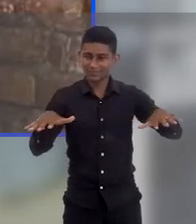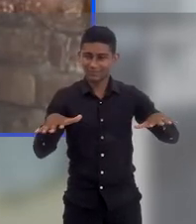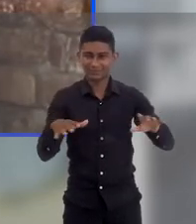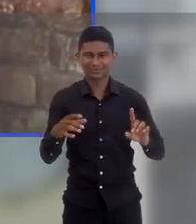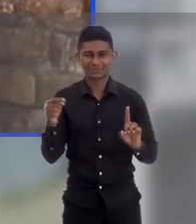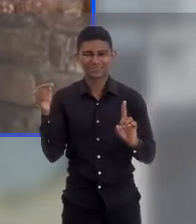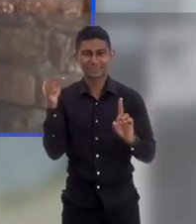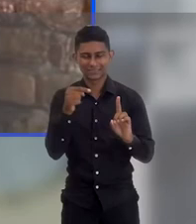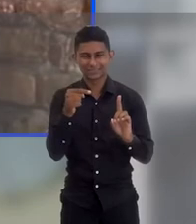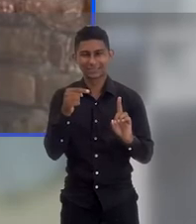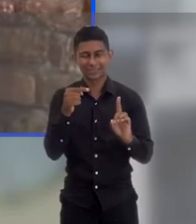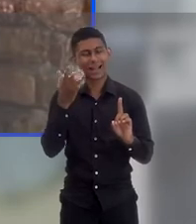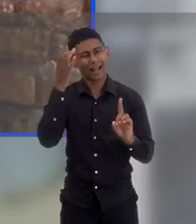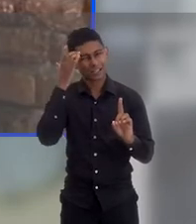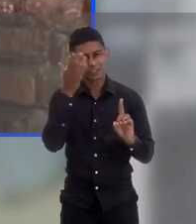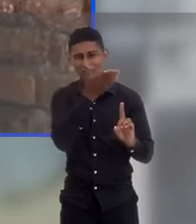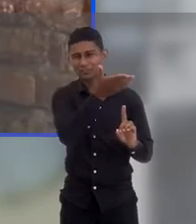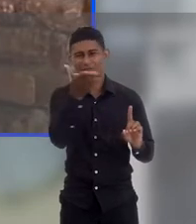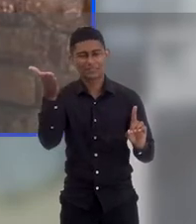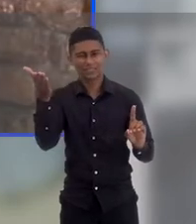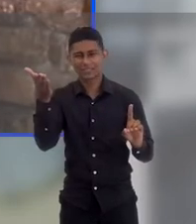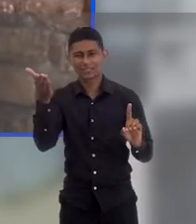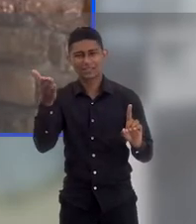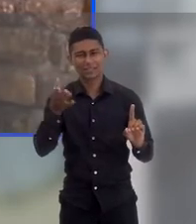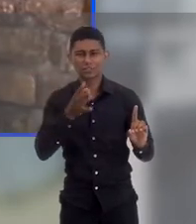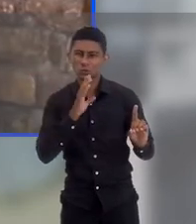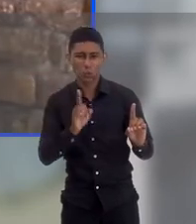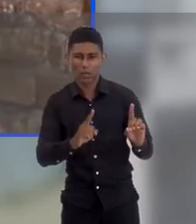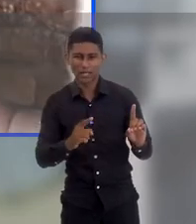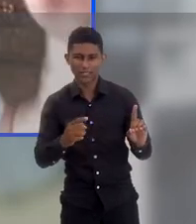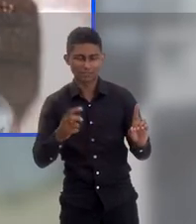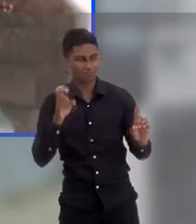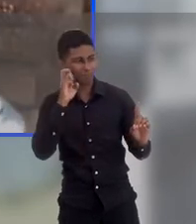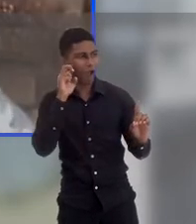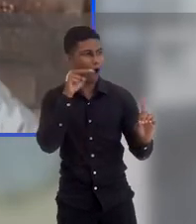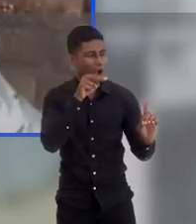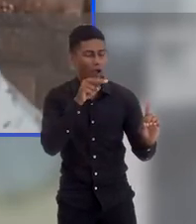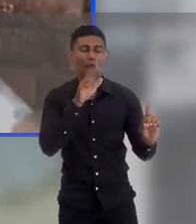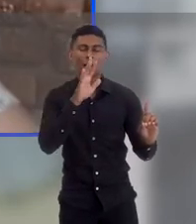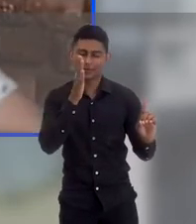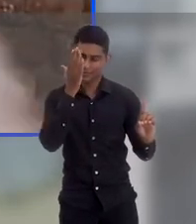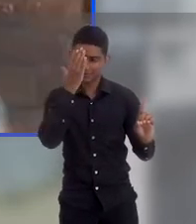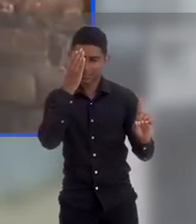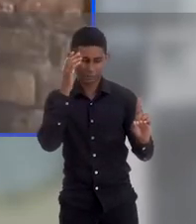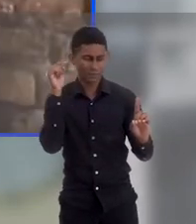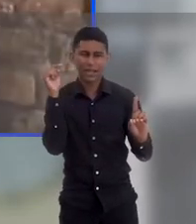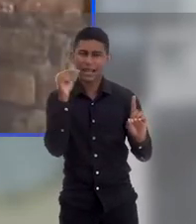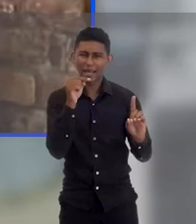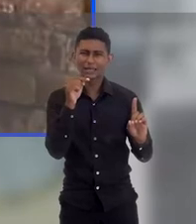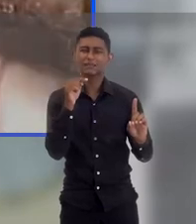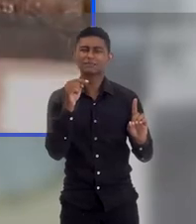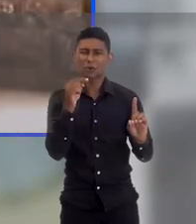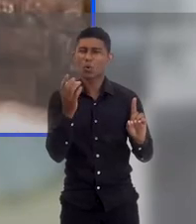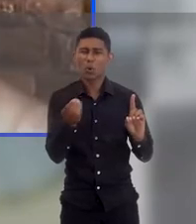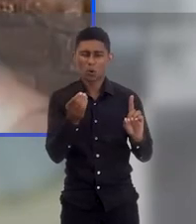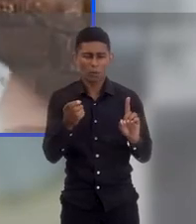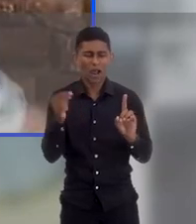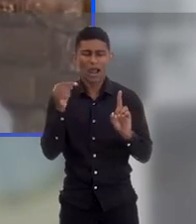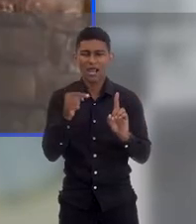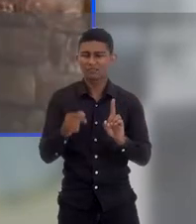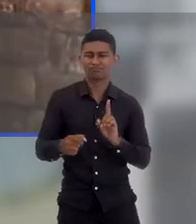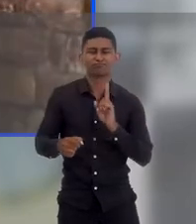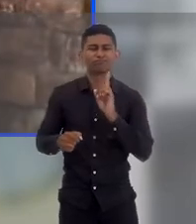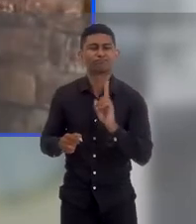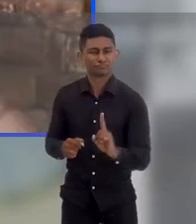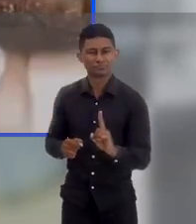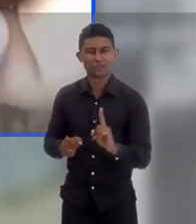Paulo Gustavo, gente, mesmo quem não conheceu ele, acho que sabe isso. Ele é um cara que chega no ambiente, enchendo o ambiente. É um cara que fala